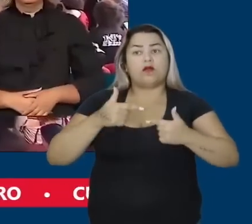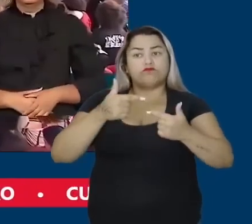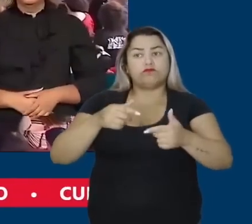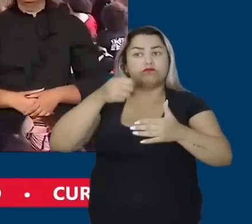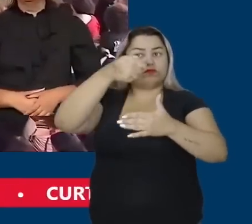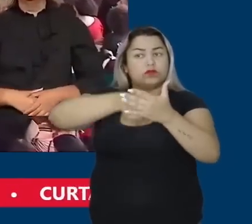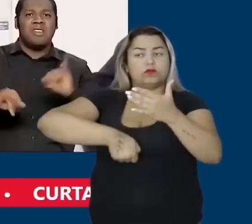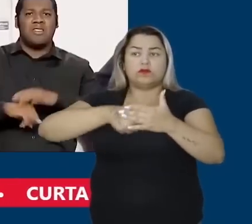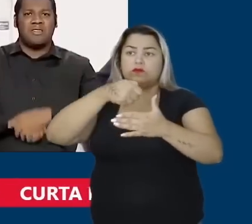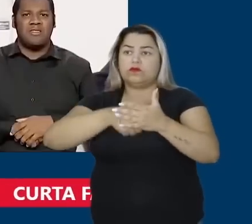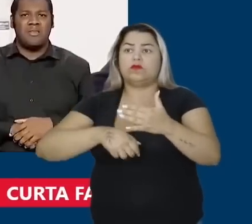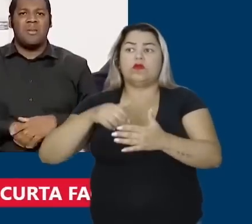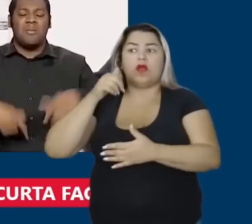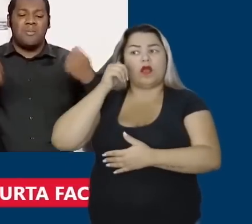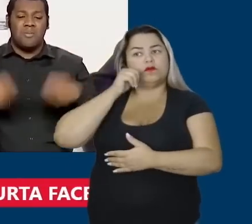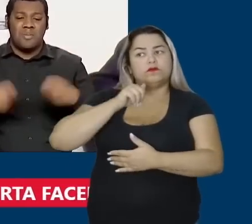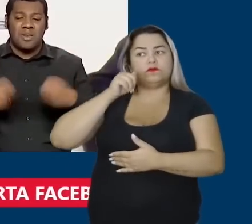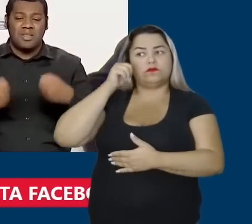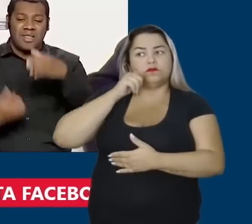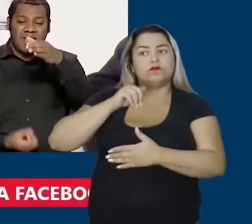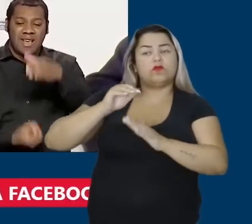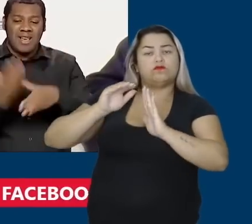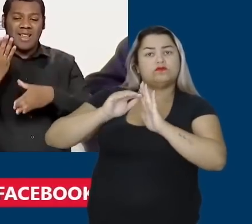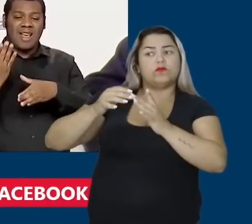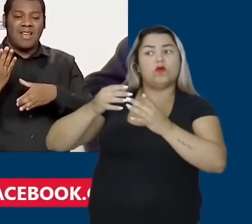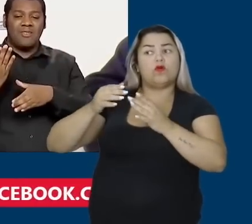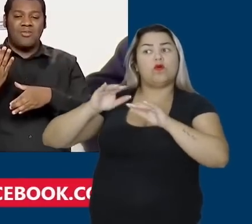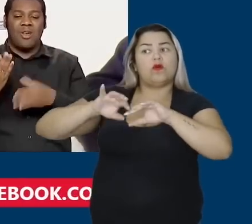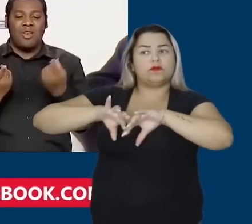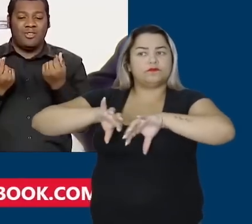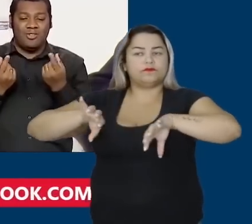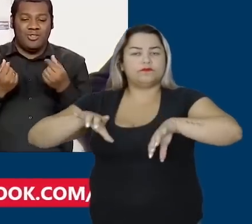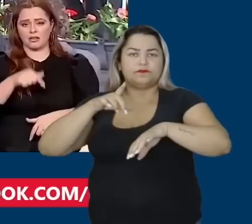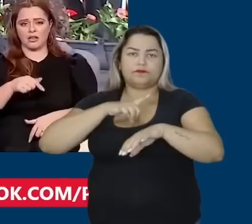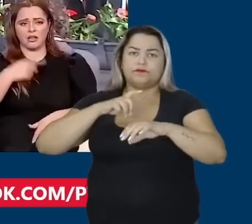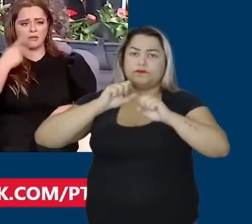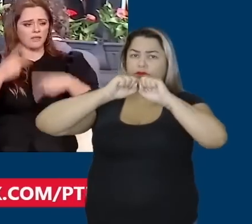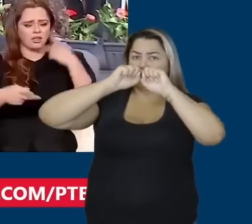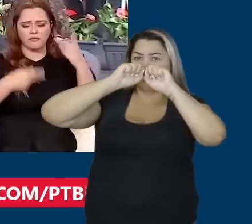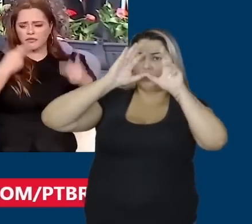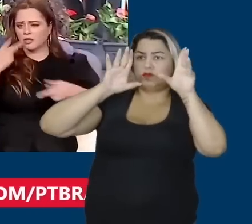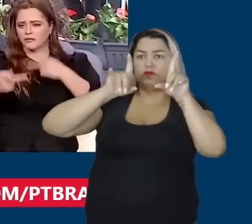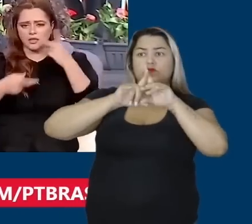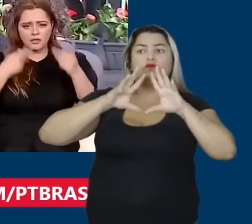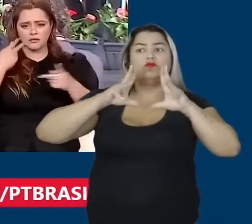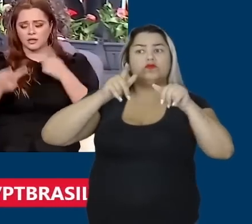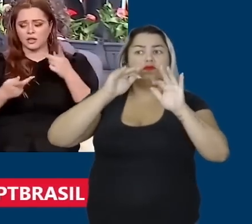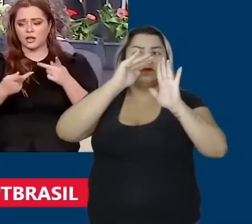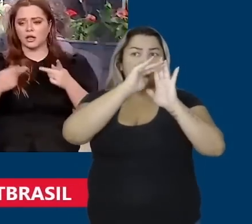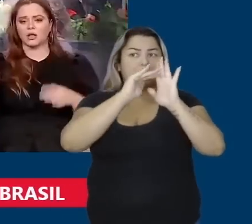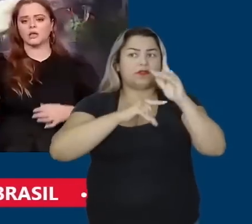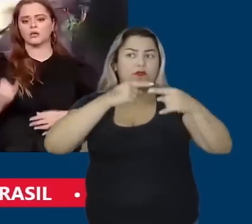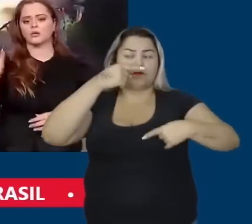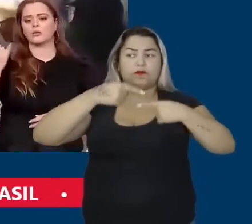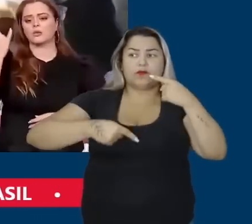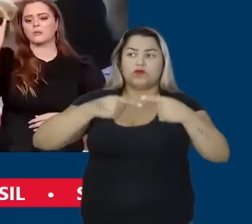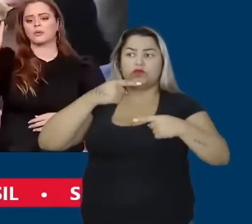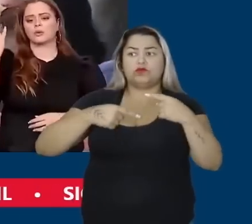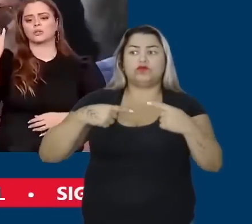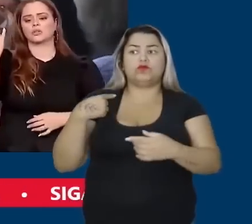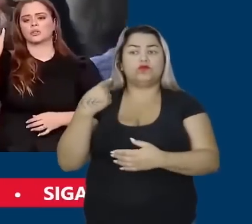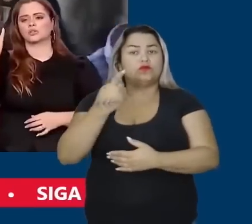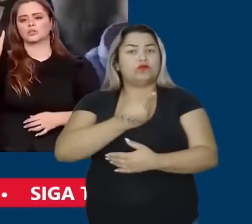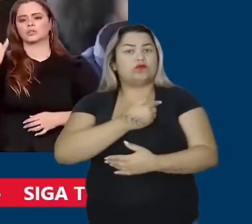antirracista não pode ser pensada como agendas isoladas. Deve iluminar toda a dimensão do programa e das políticas públicas de nosso governo.